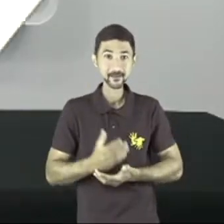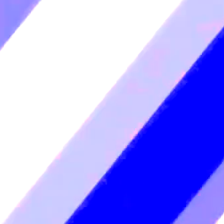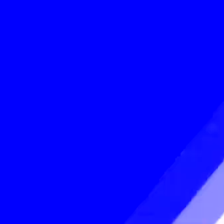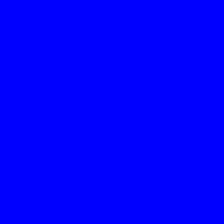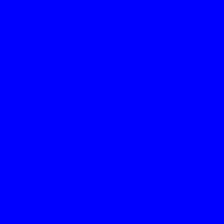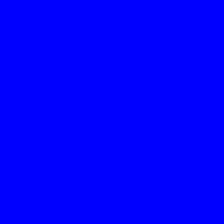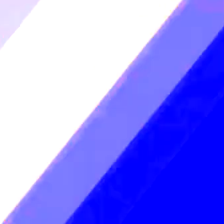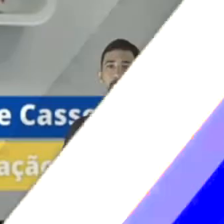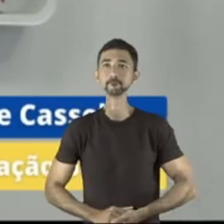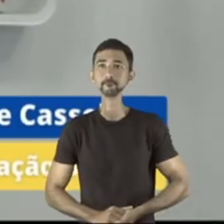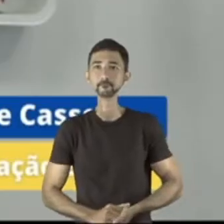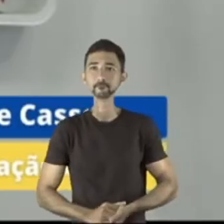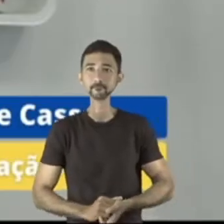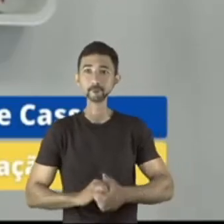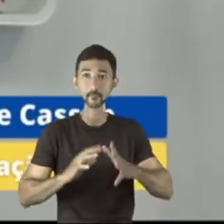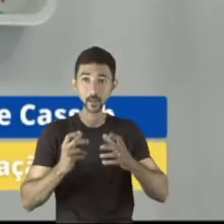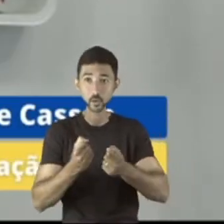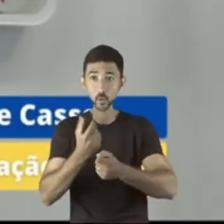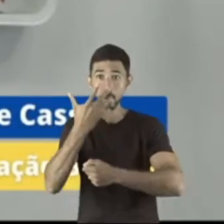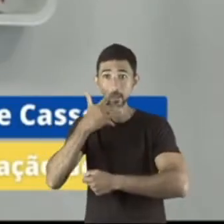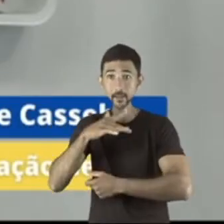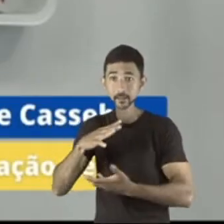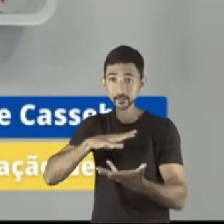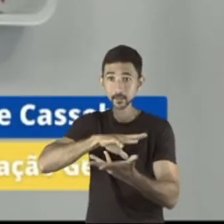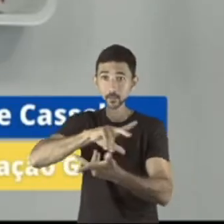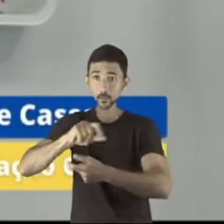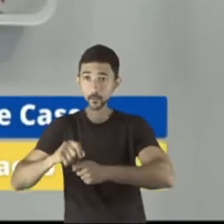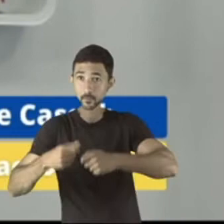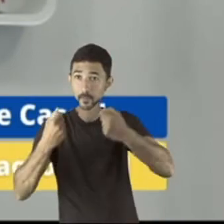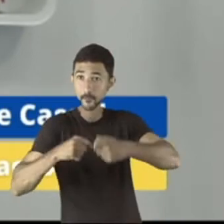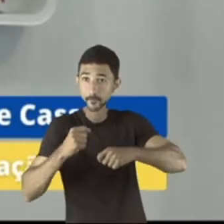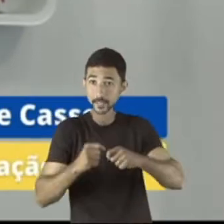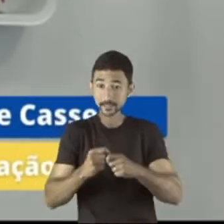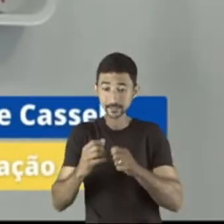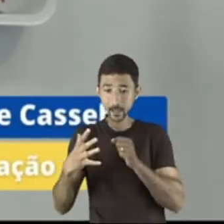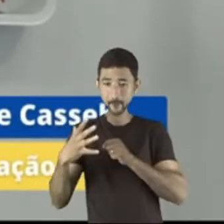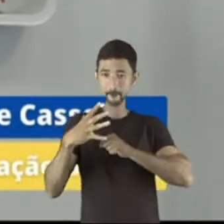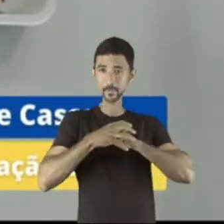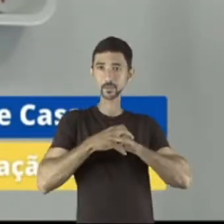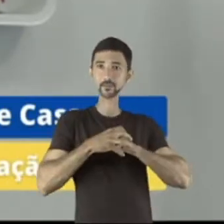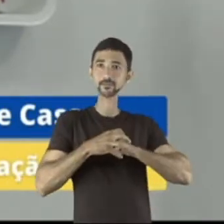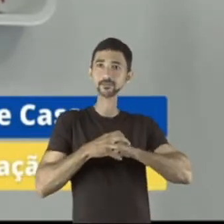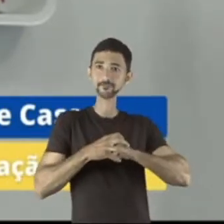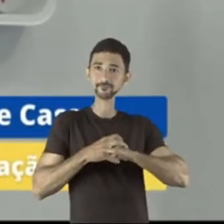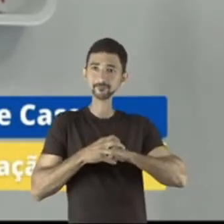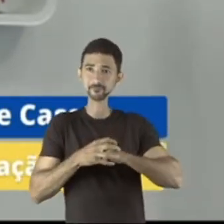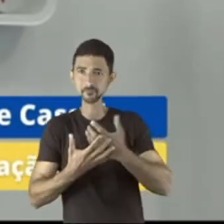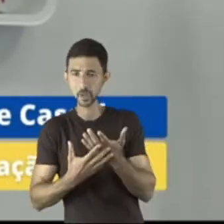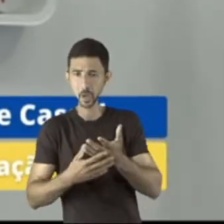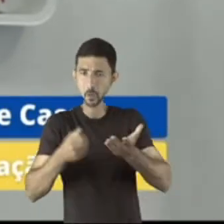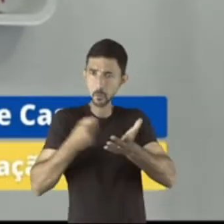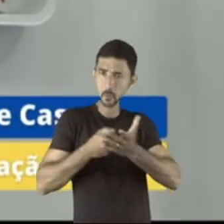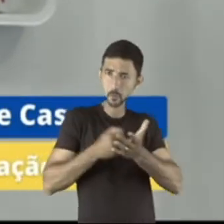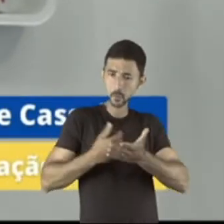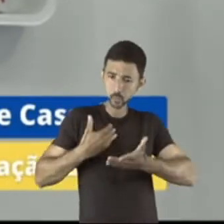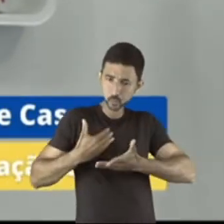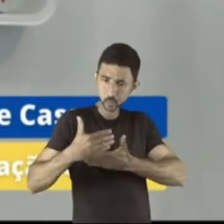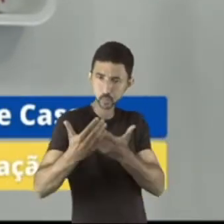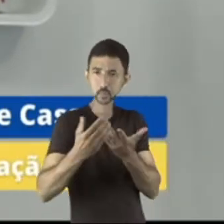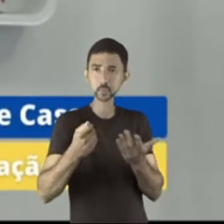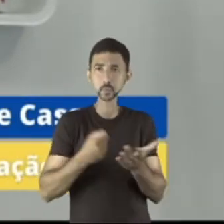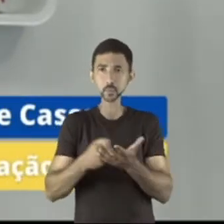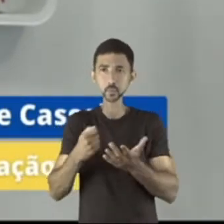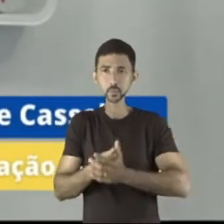lá? Toda criança do mundo precisa ser protegida contra os rigores do tempo,